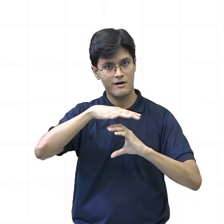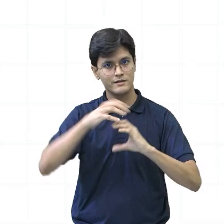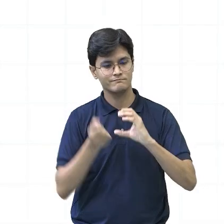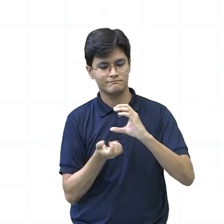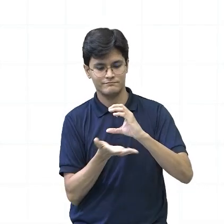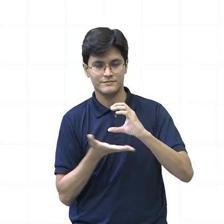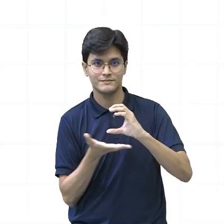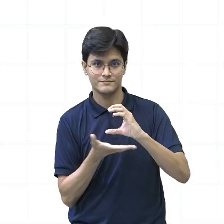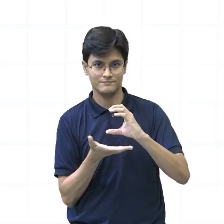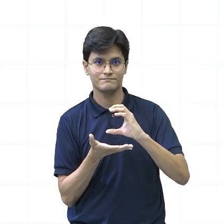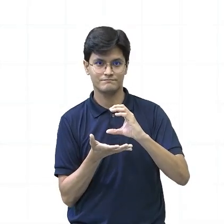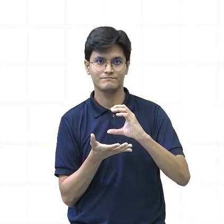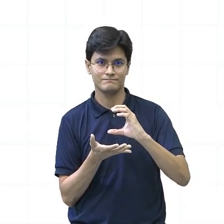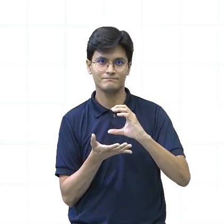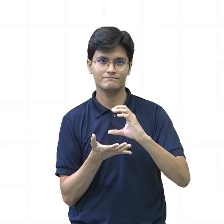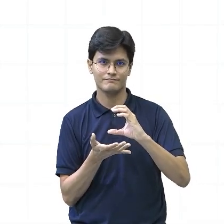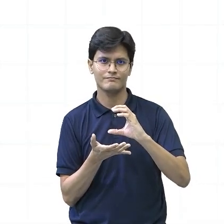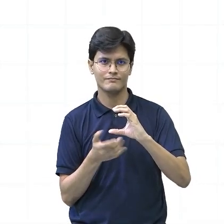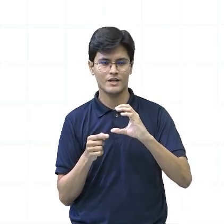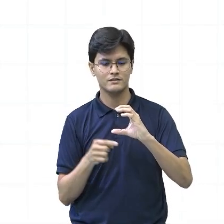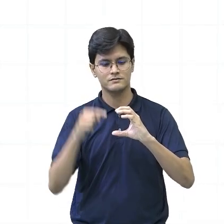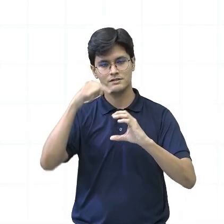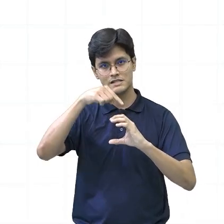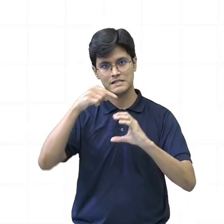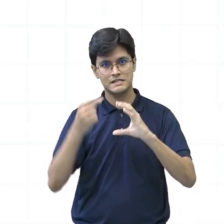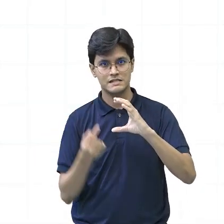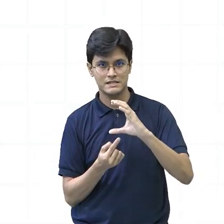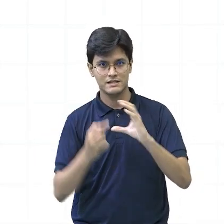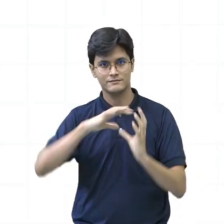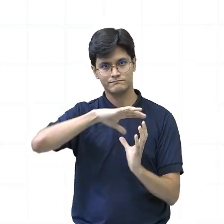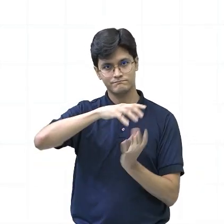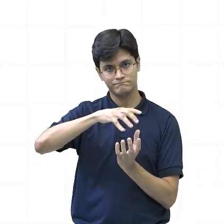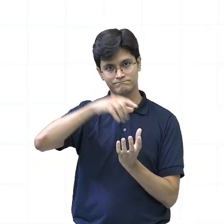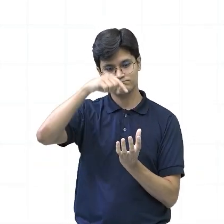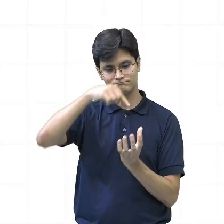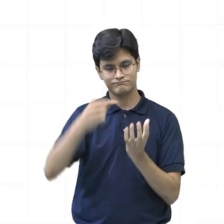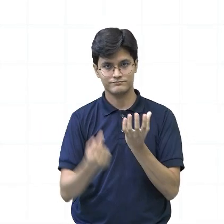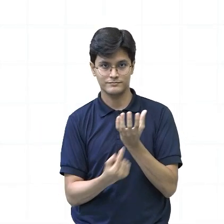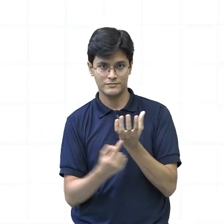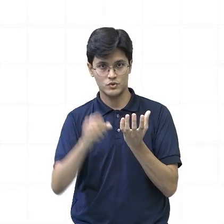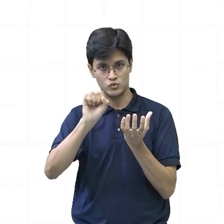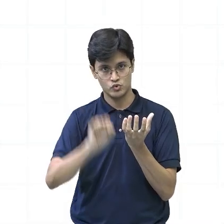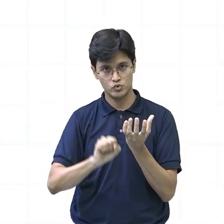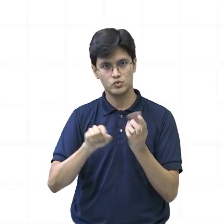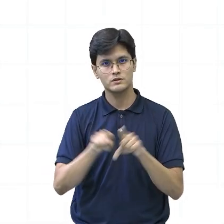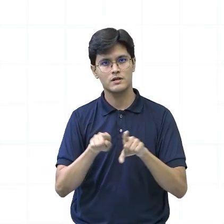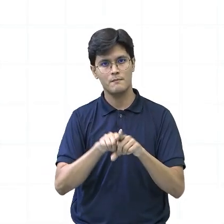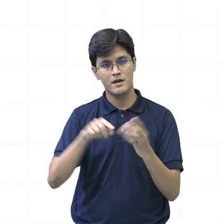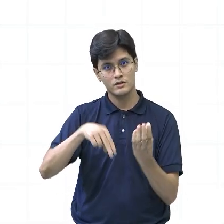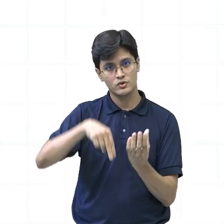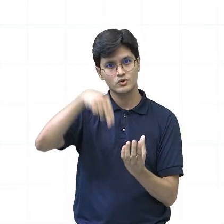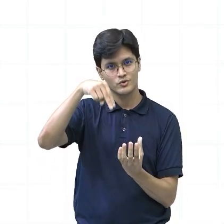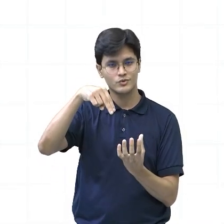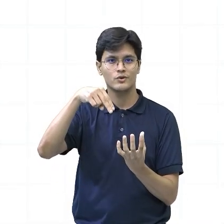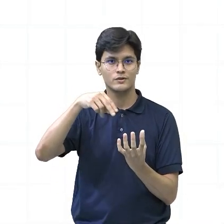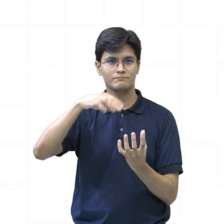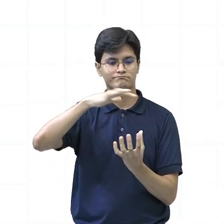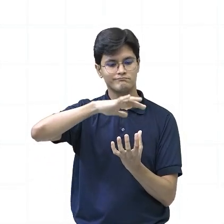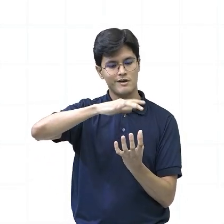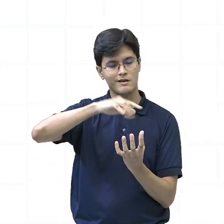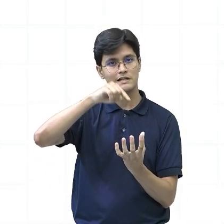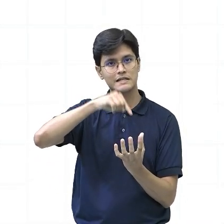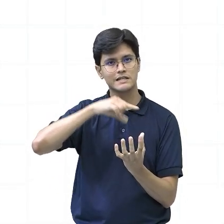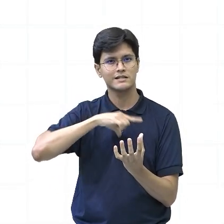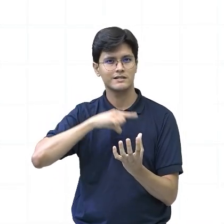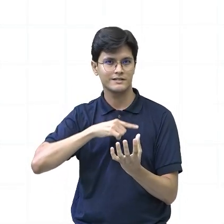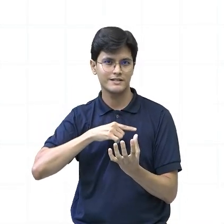polar antártica, que são aqueles hemisférios, né, do norte e do sul, tá certo? Nessas zonas a gente recebe menos luz